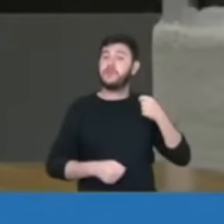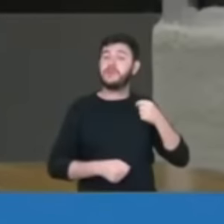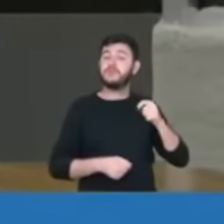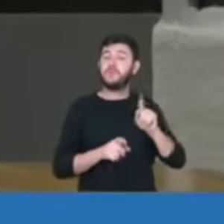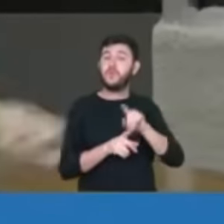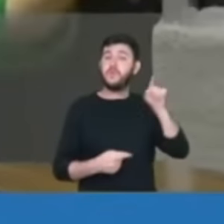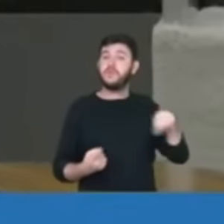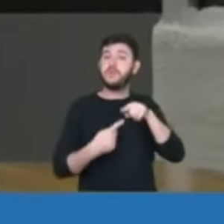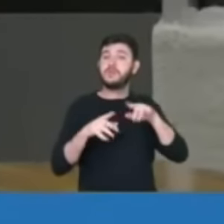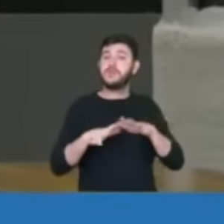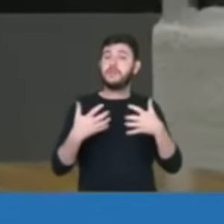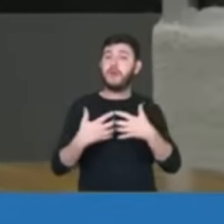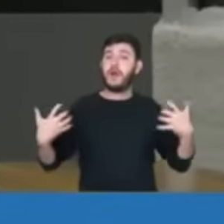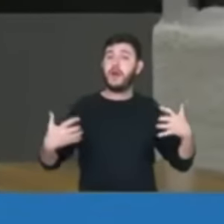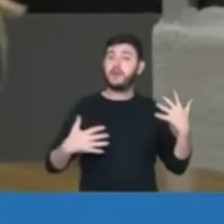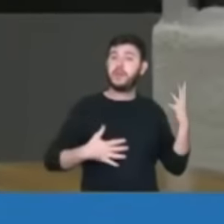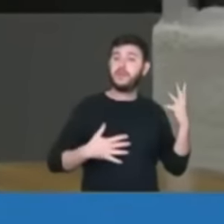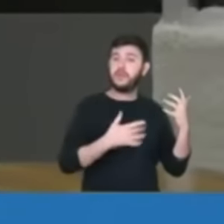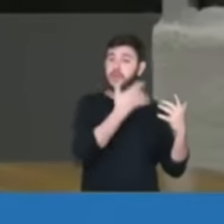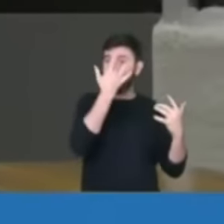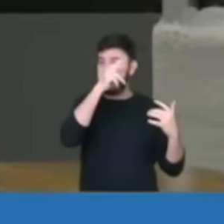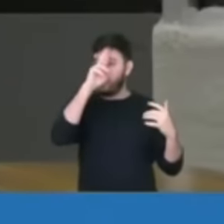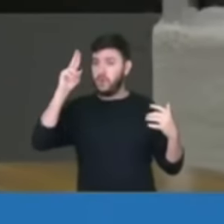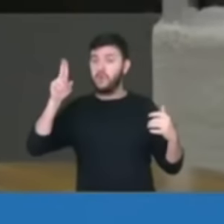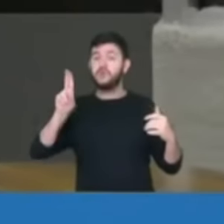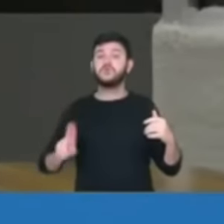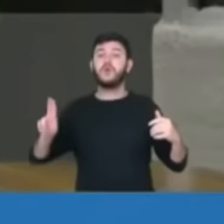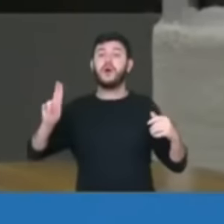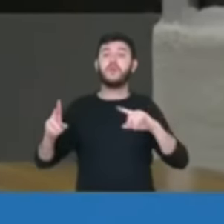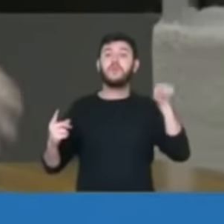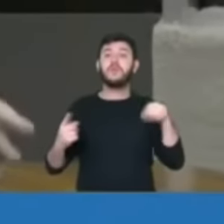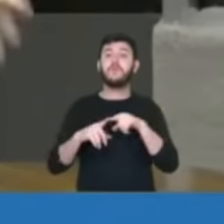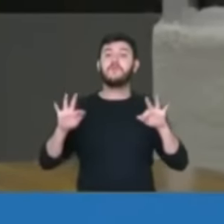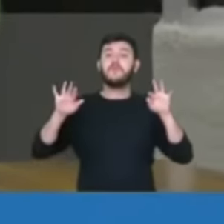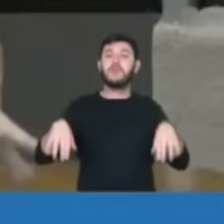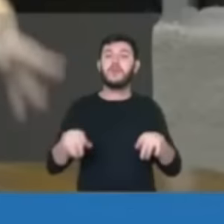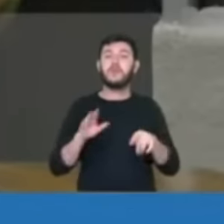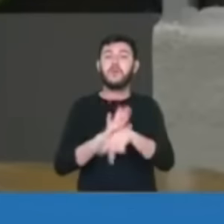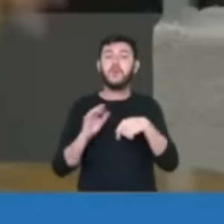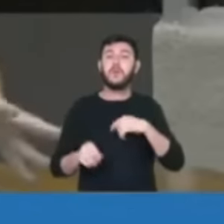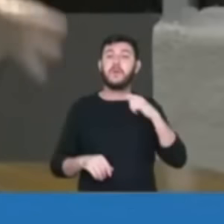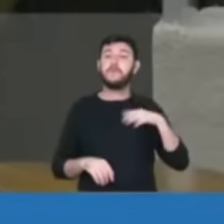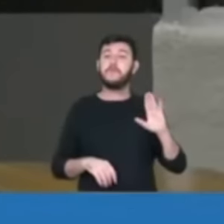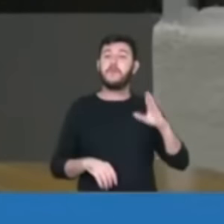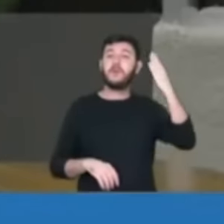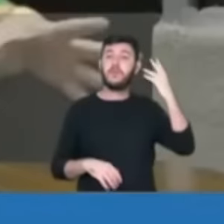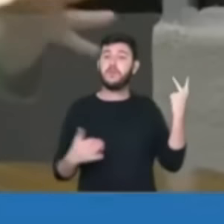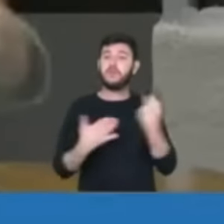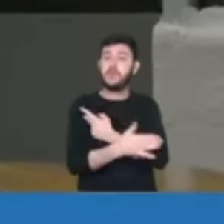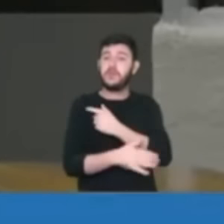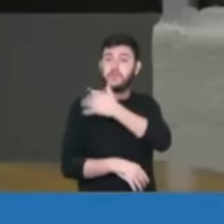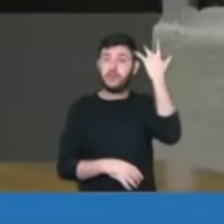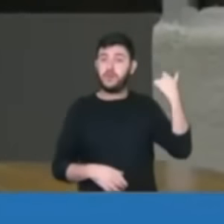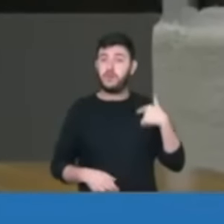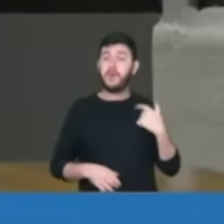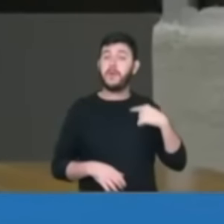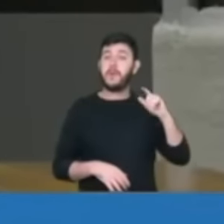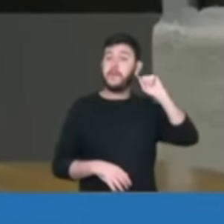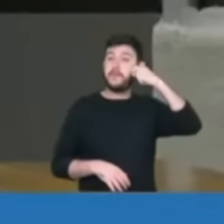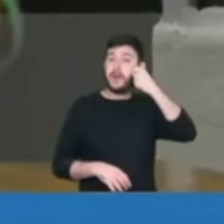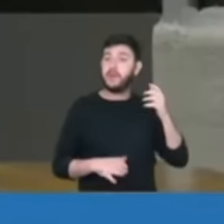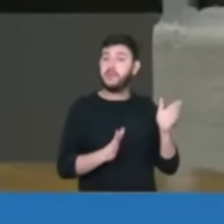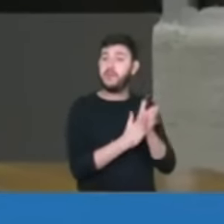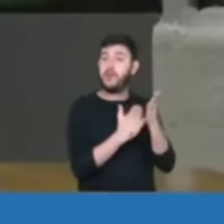de usuário, para acabar com muita hipocrisia que existe por aí. Porque quando um jovem preto, pobre, é pego com 3 gramas de